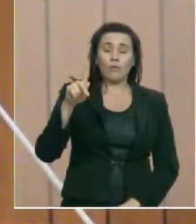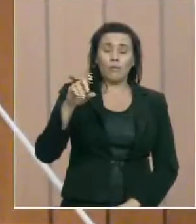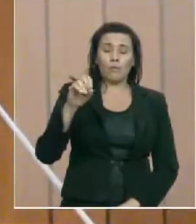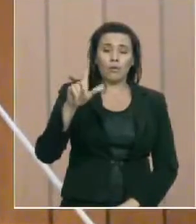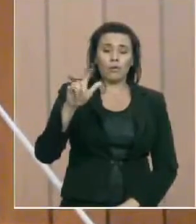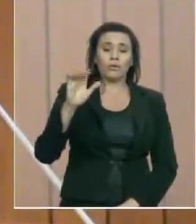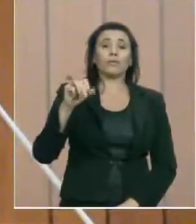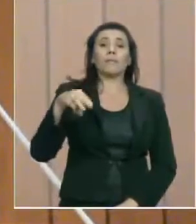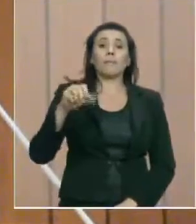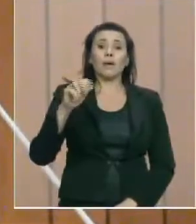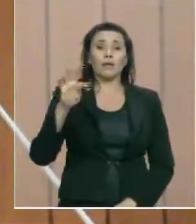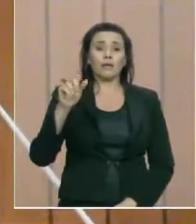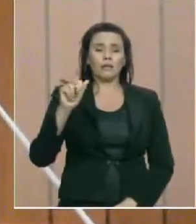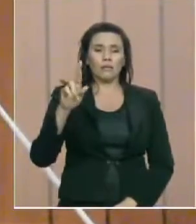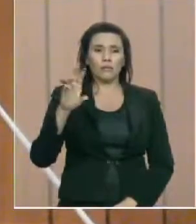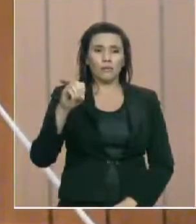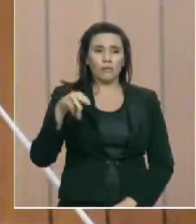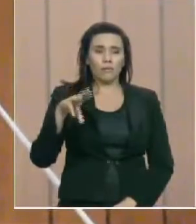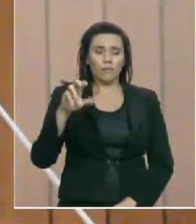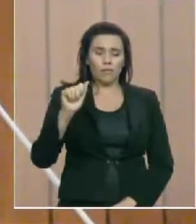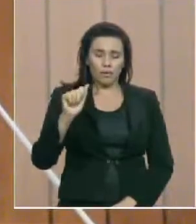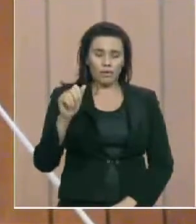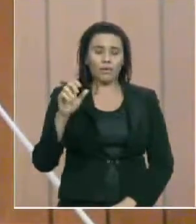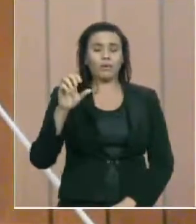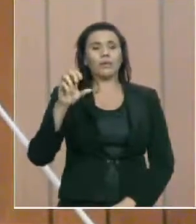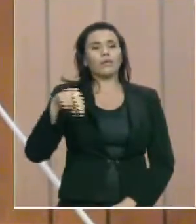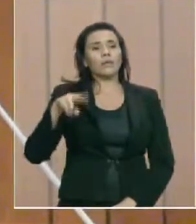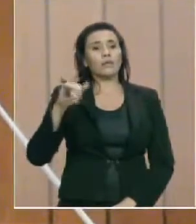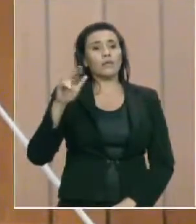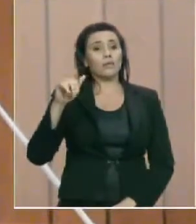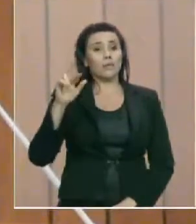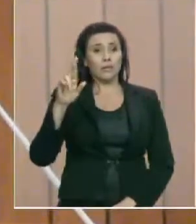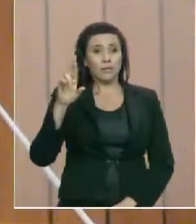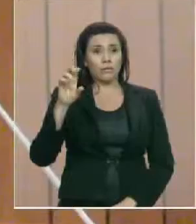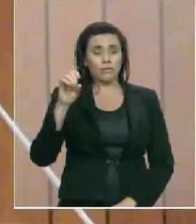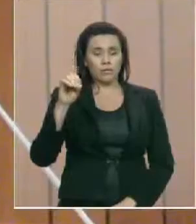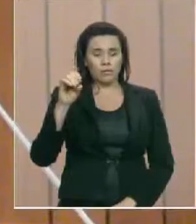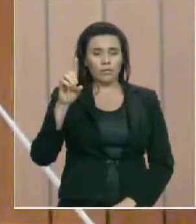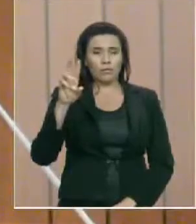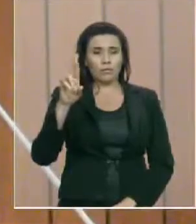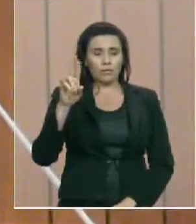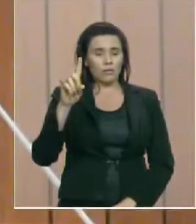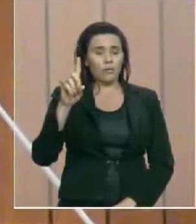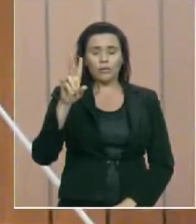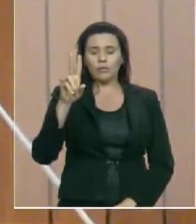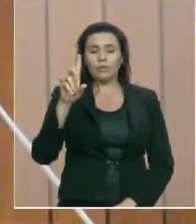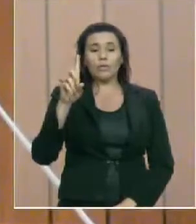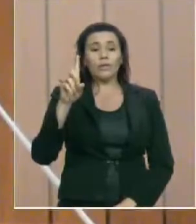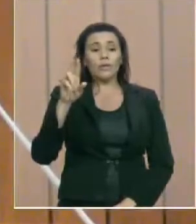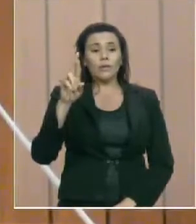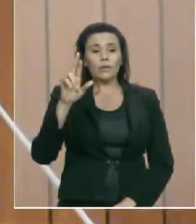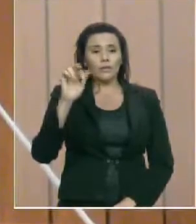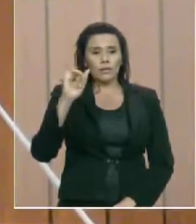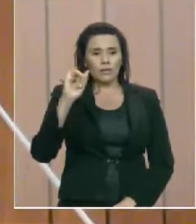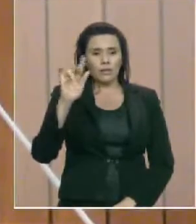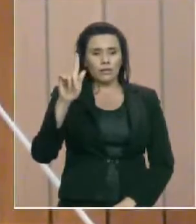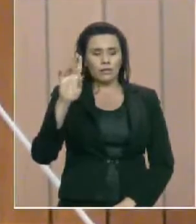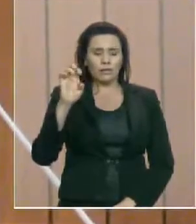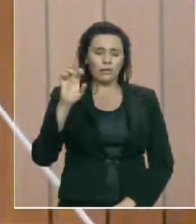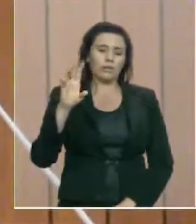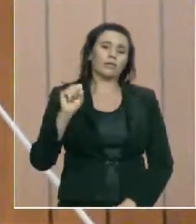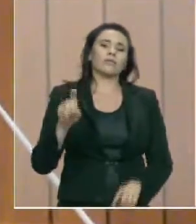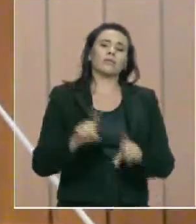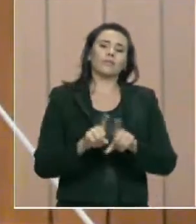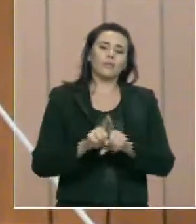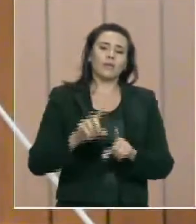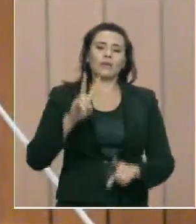Mata Roma, São Bernardo, Nina Rodrigues, alguns desses já na minha região, como Barreirinhas, Belágua, Itapecuru,